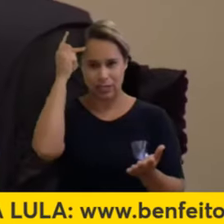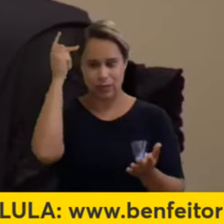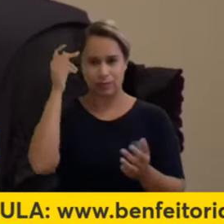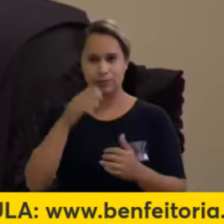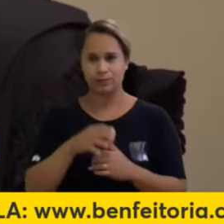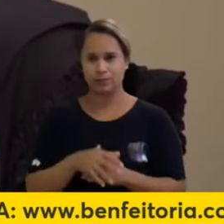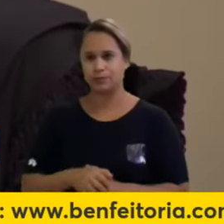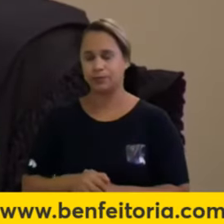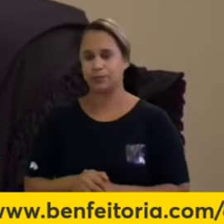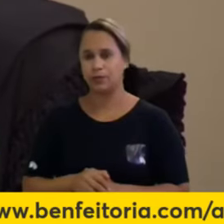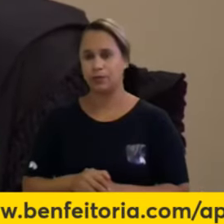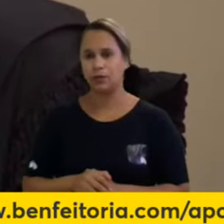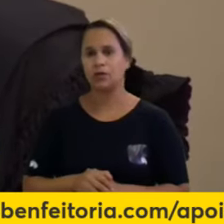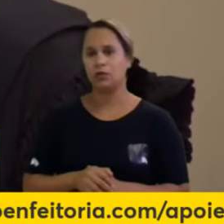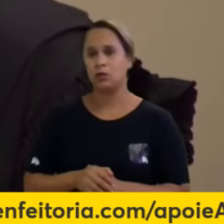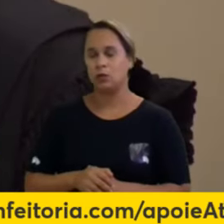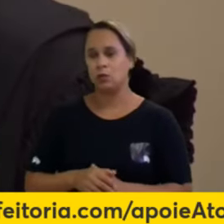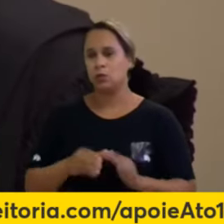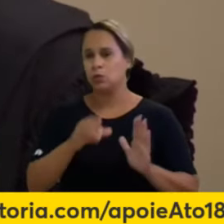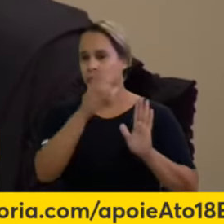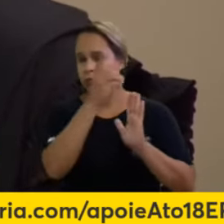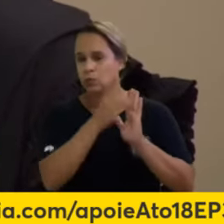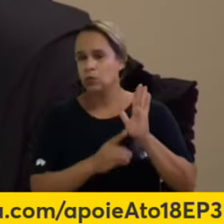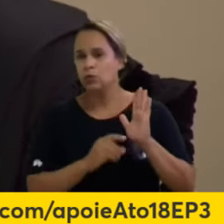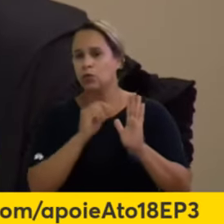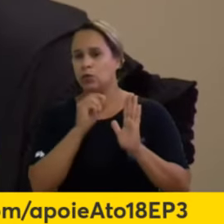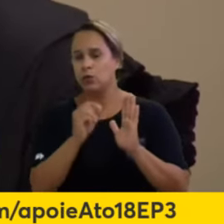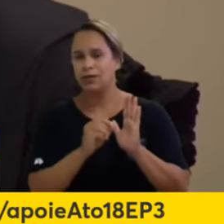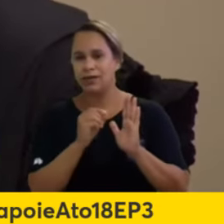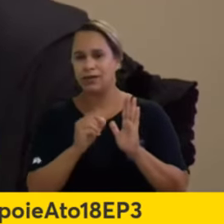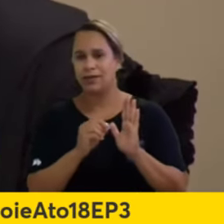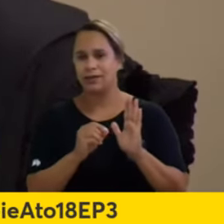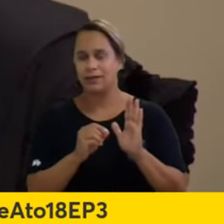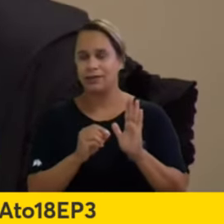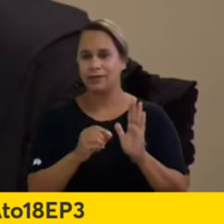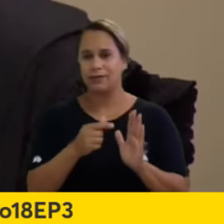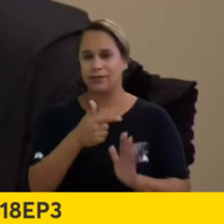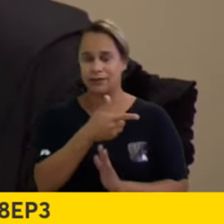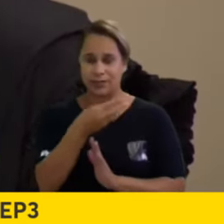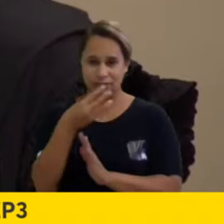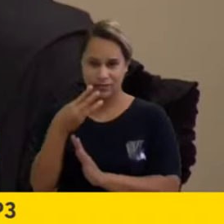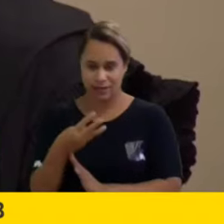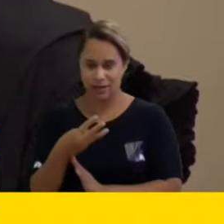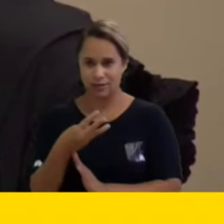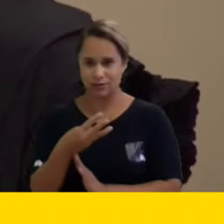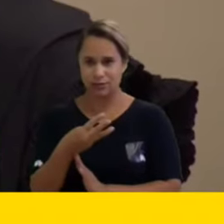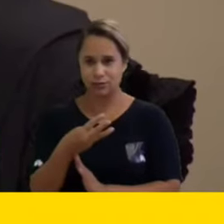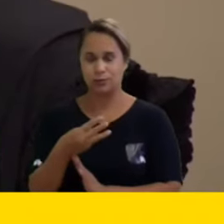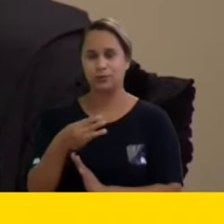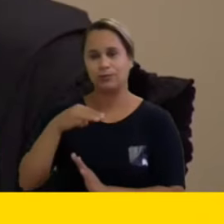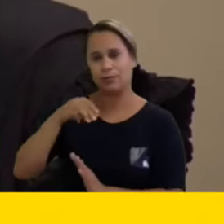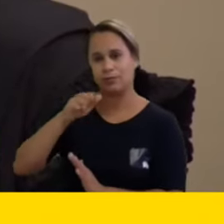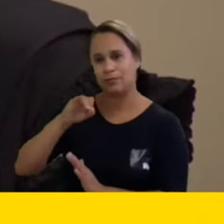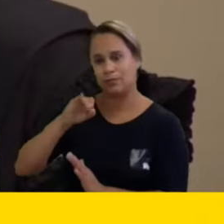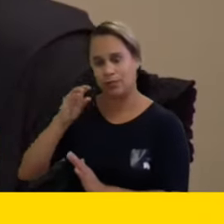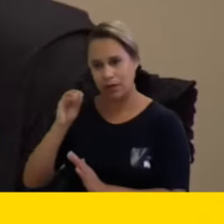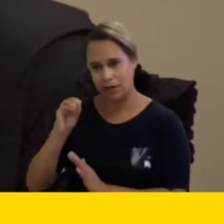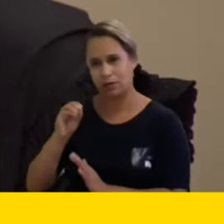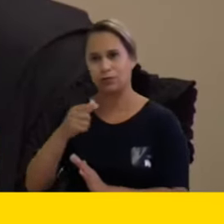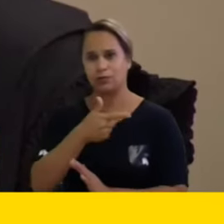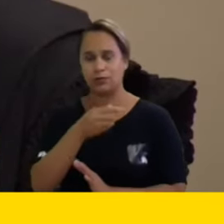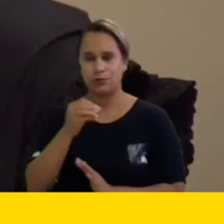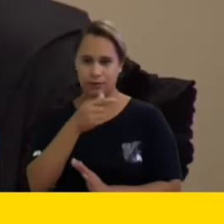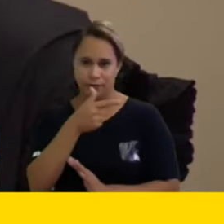43738 917 Verifica o documento datado de 23 de maio de 2022 que consiste em relatório Acerca das